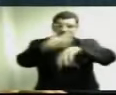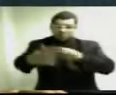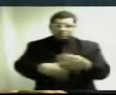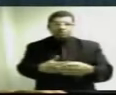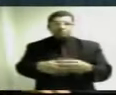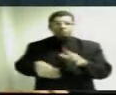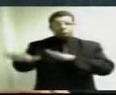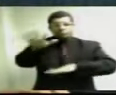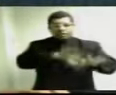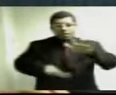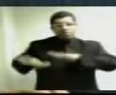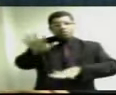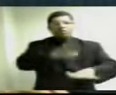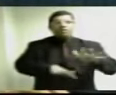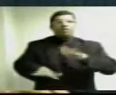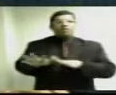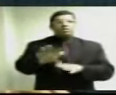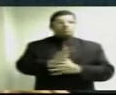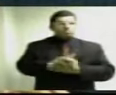por esse movimento.